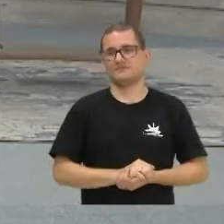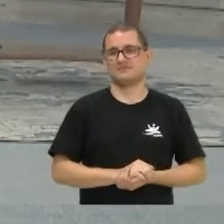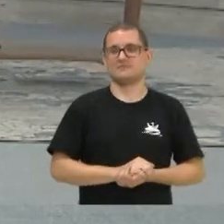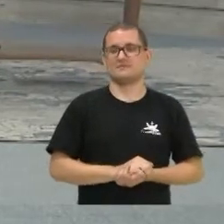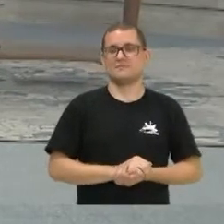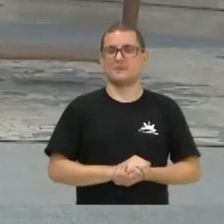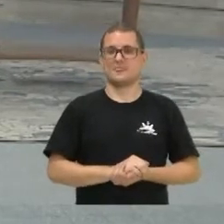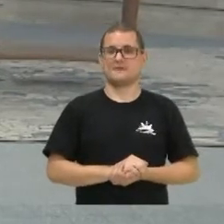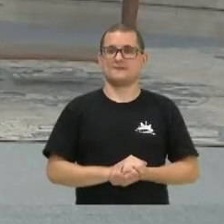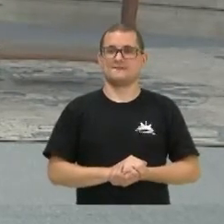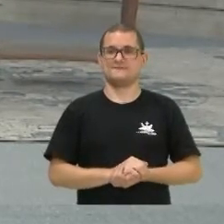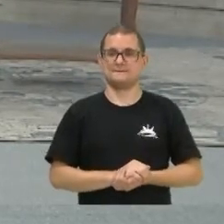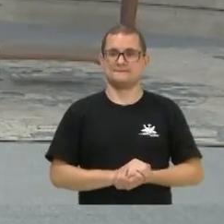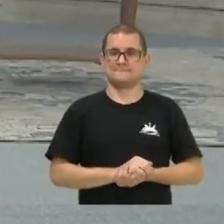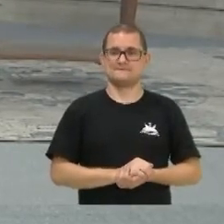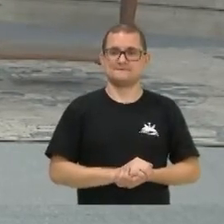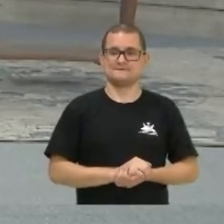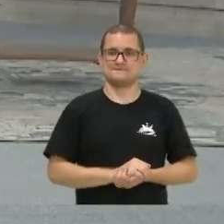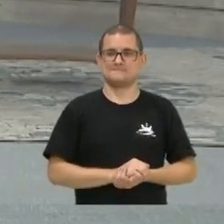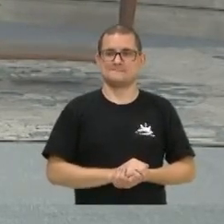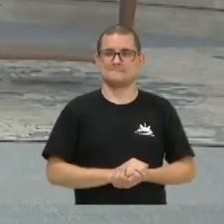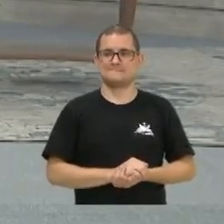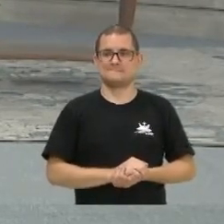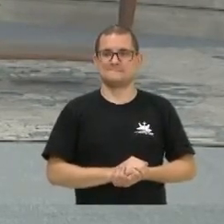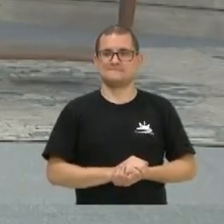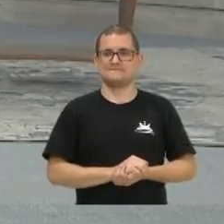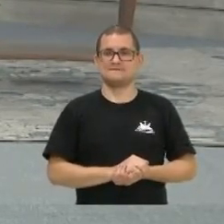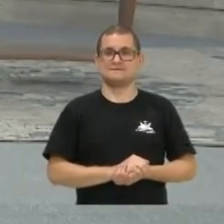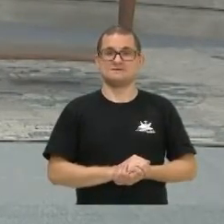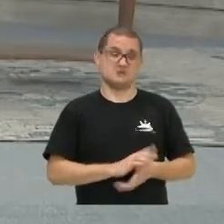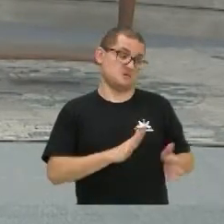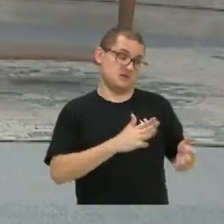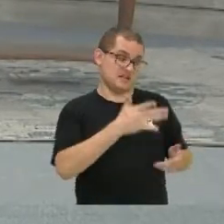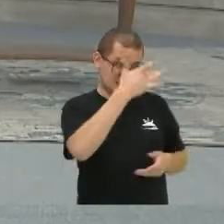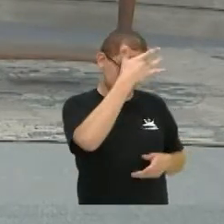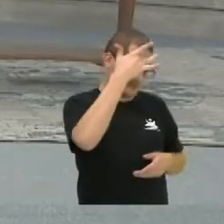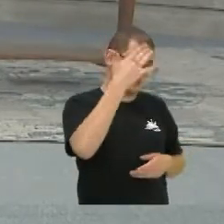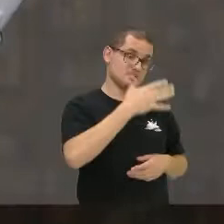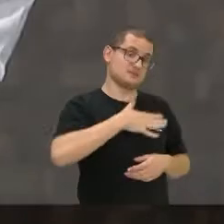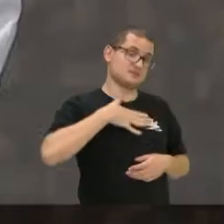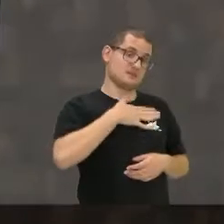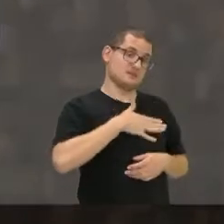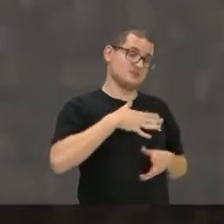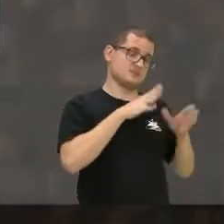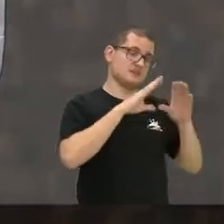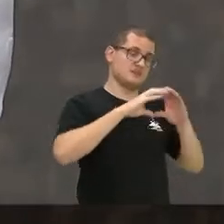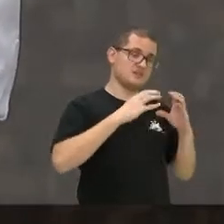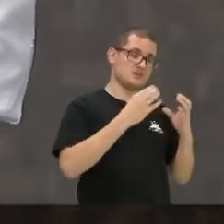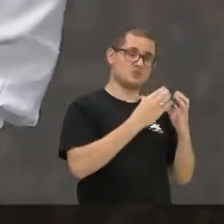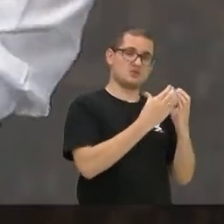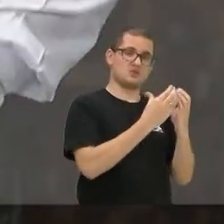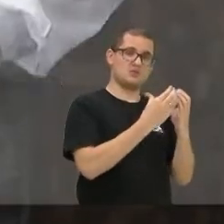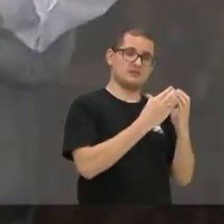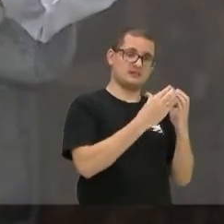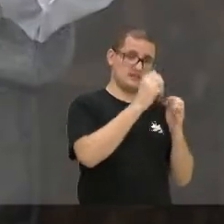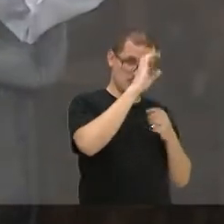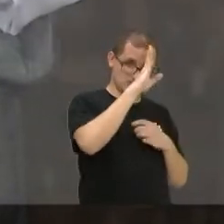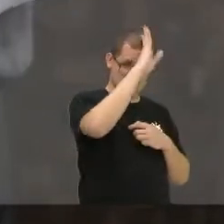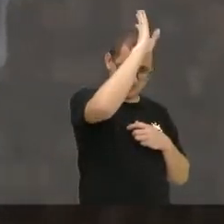império e partidários do império romano podem perseguir os cristãos